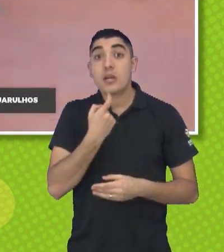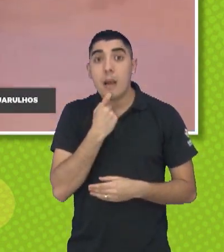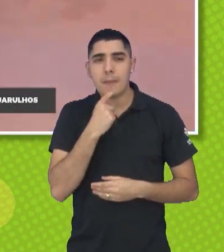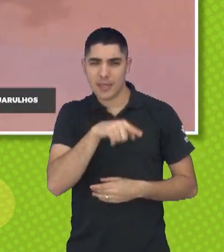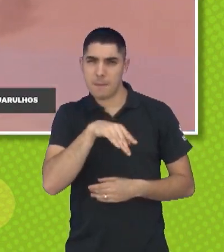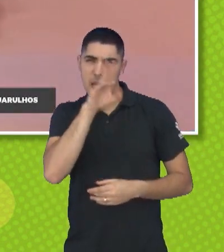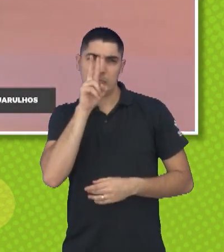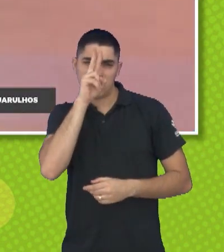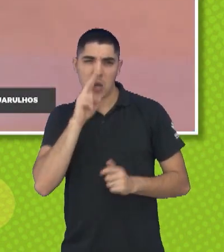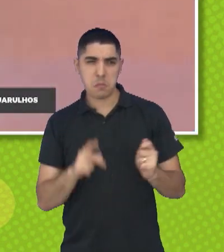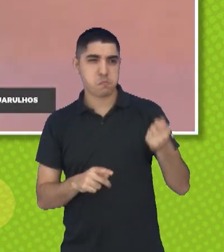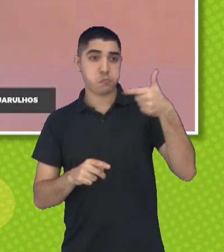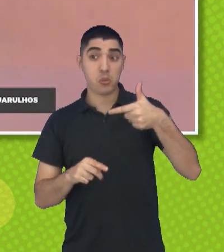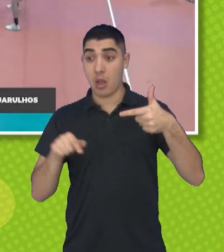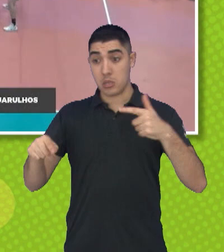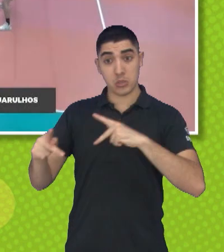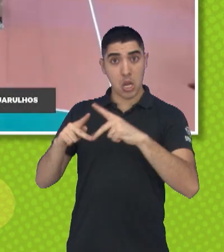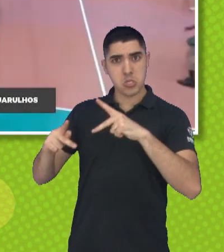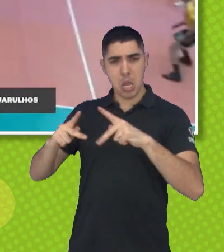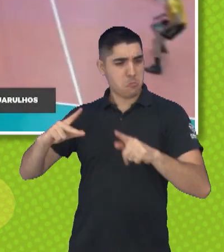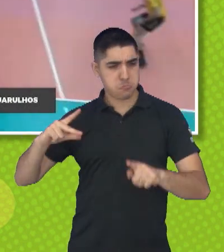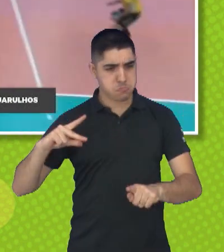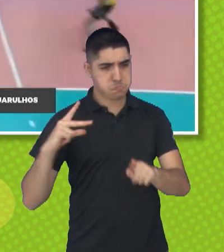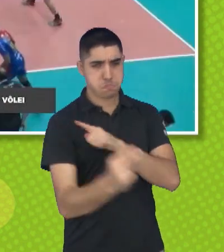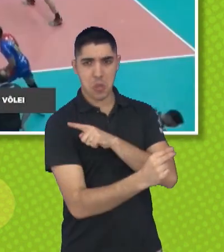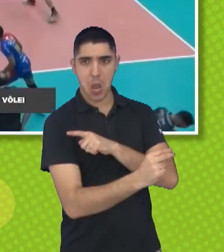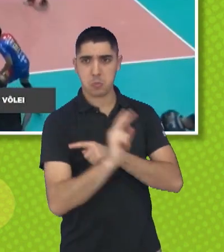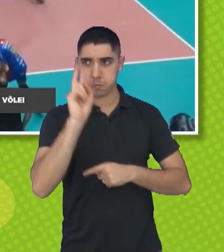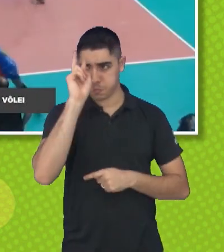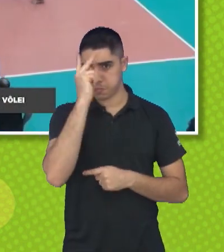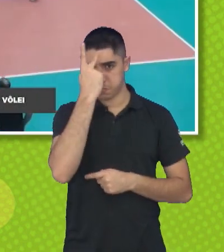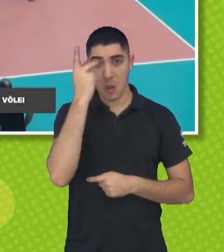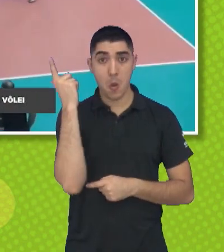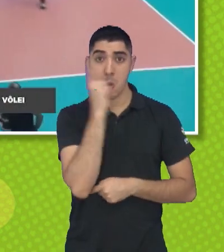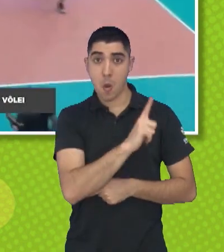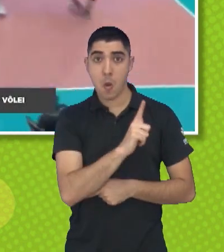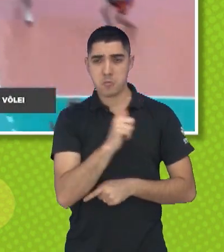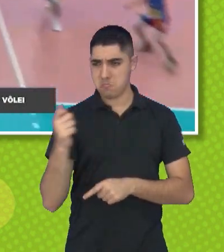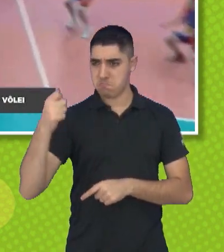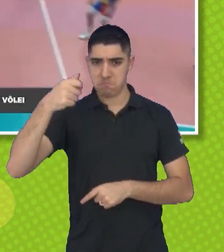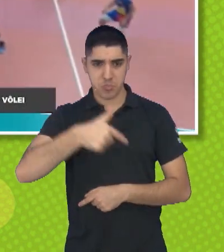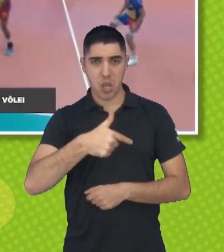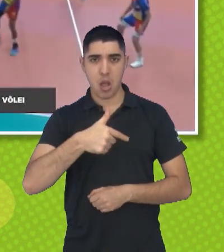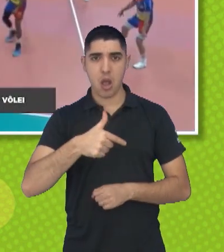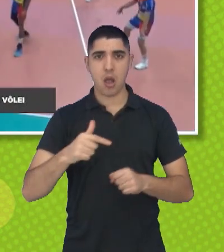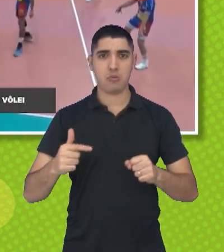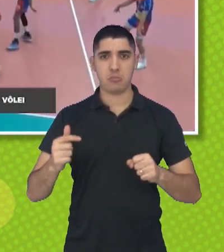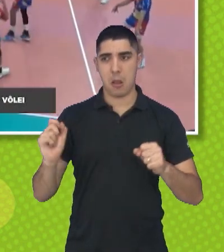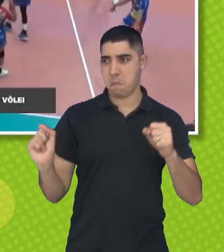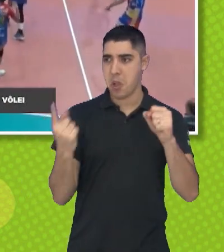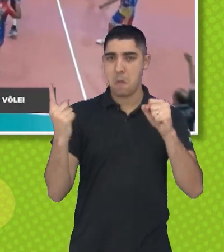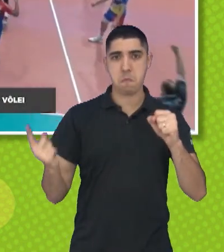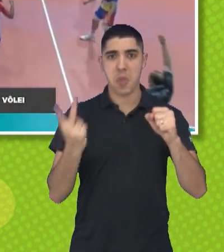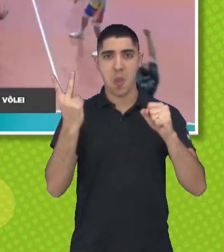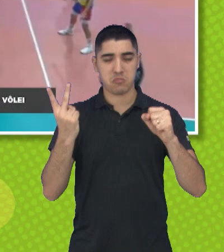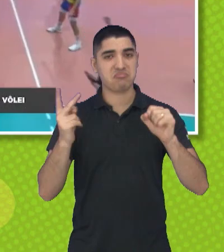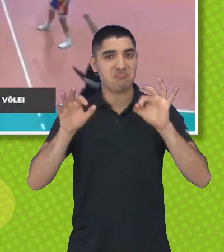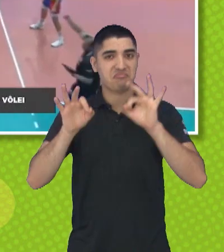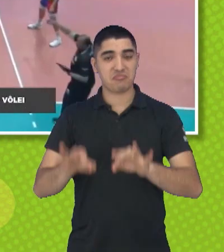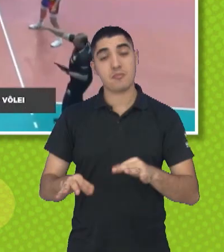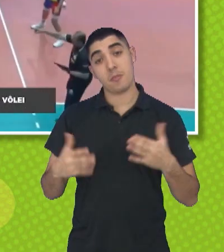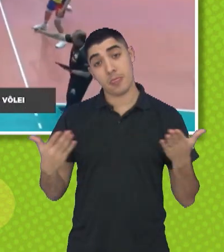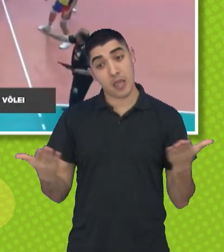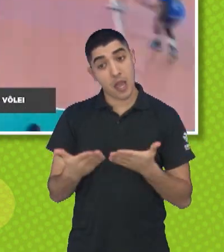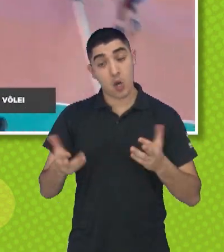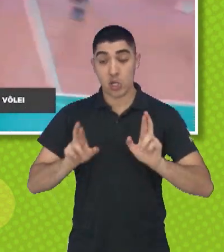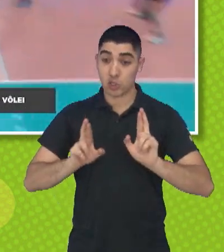favoritos para esse campeonato. O São José foi e tirou o Campinas em 2-0 na série. Então, o contexto é